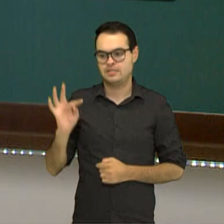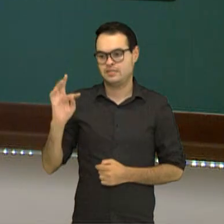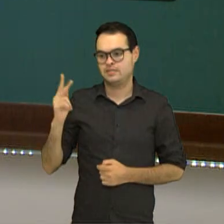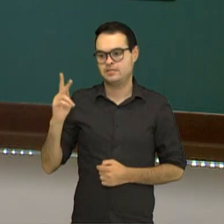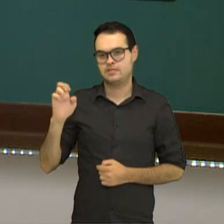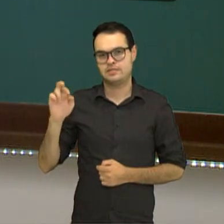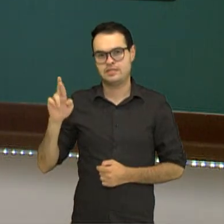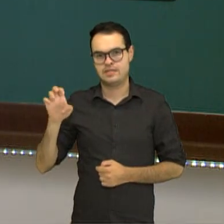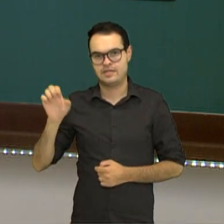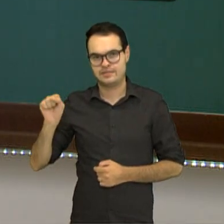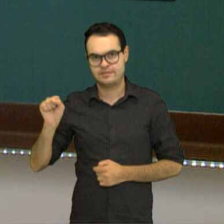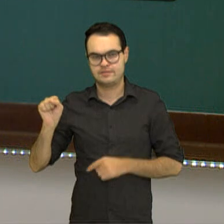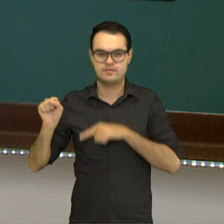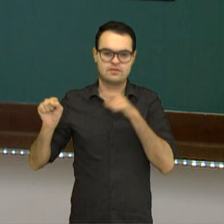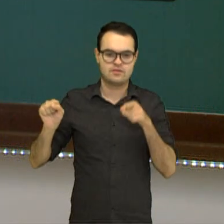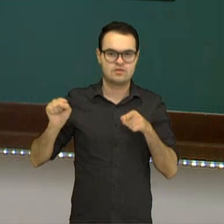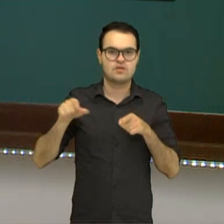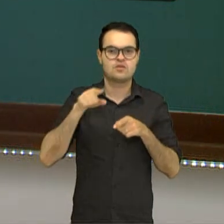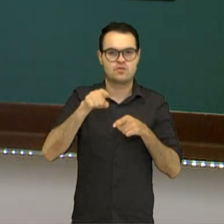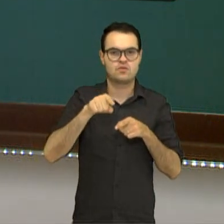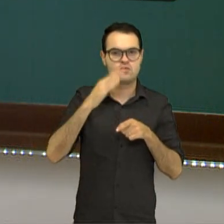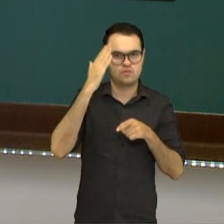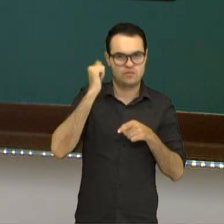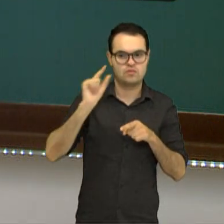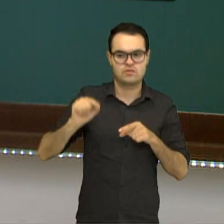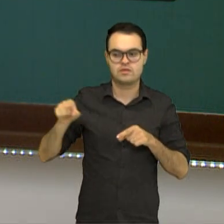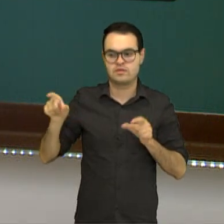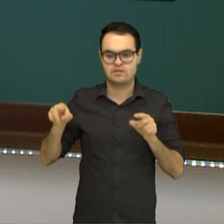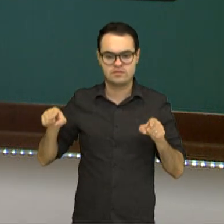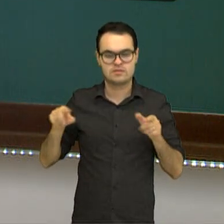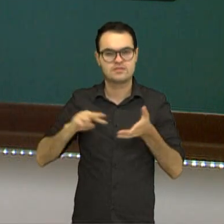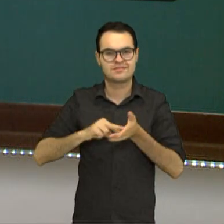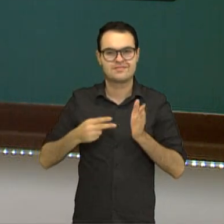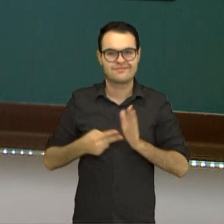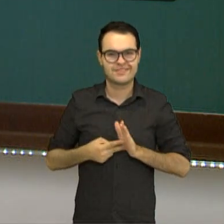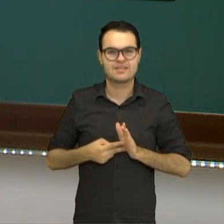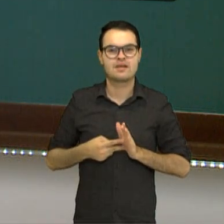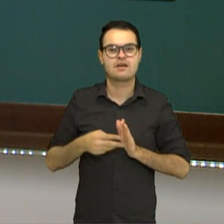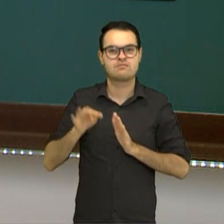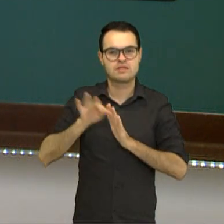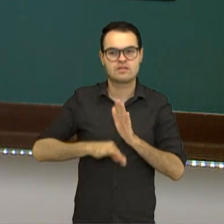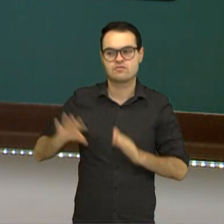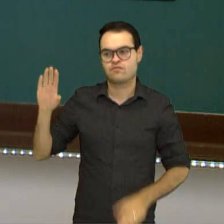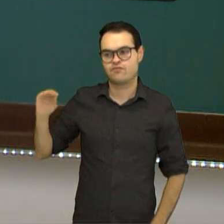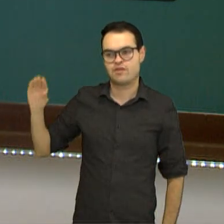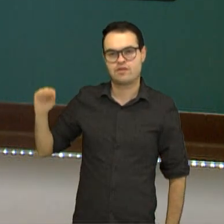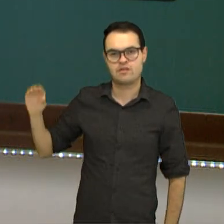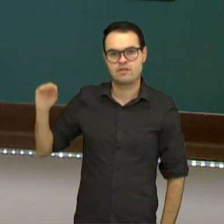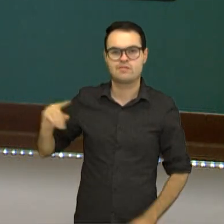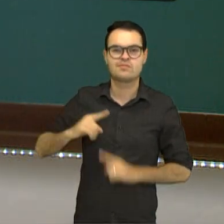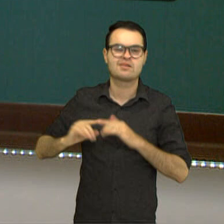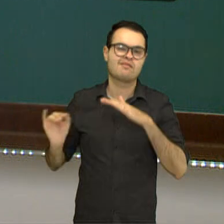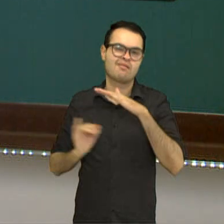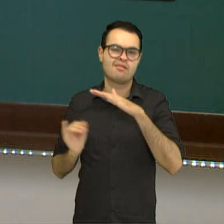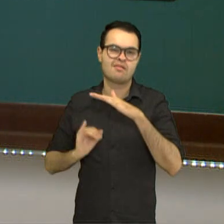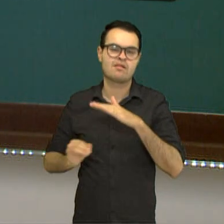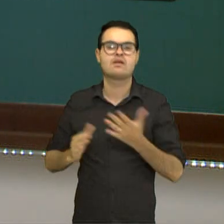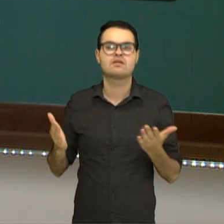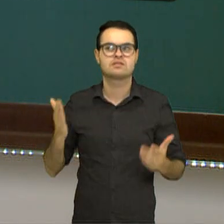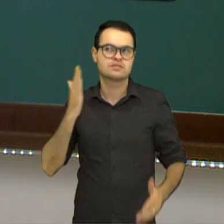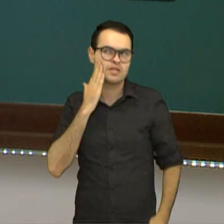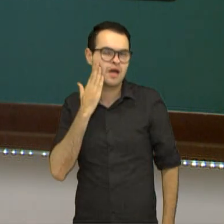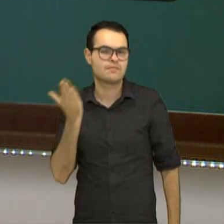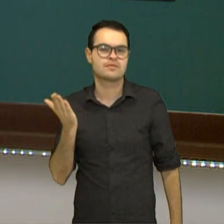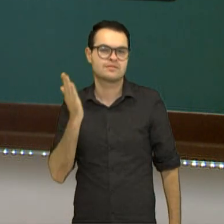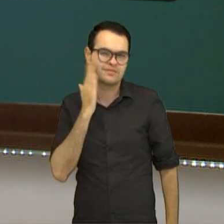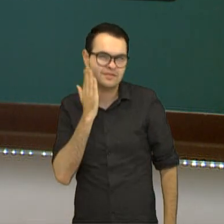you know, referem-se a um texto falado devido à informalidade. Quando você fala, you know, daí você está pensando,